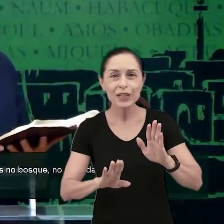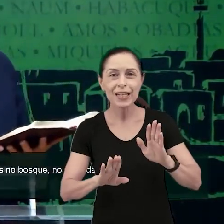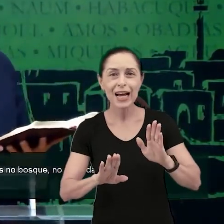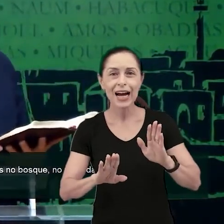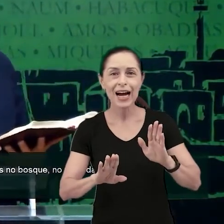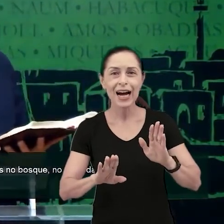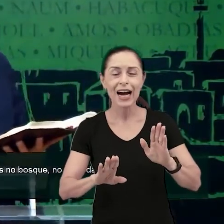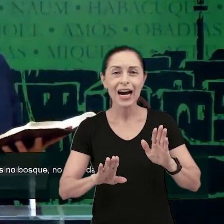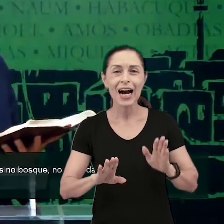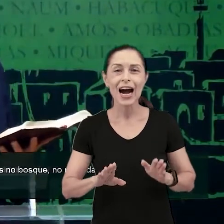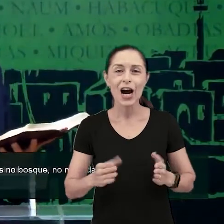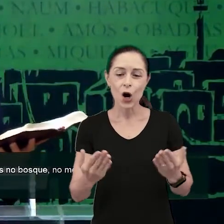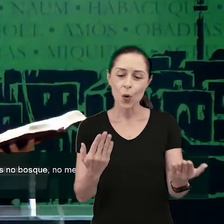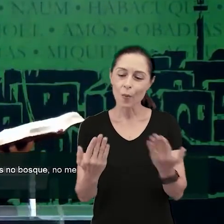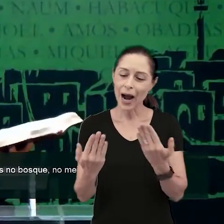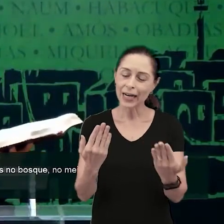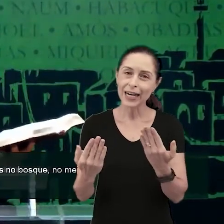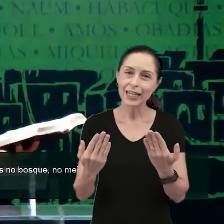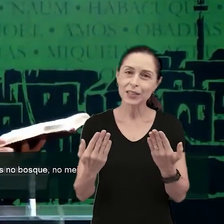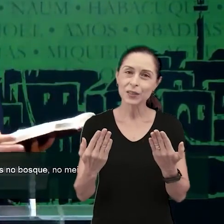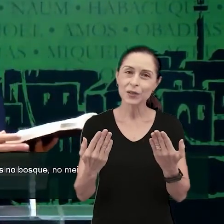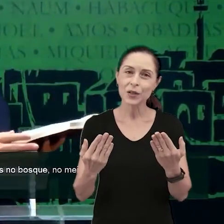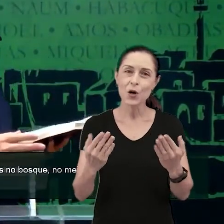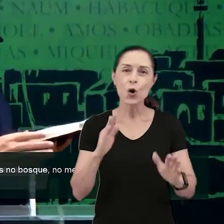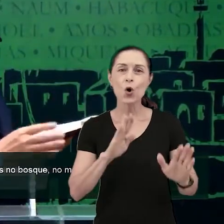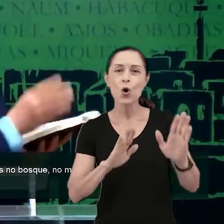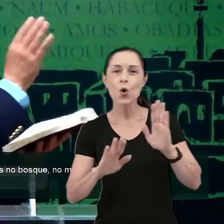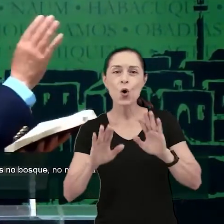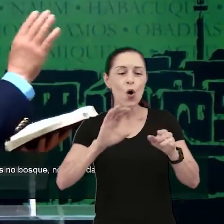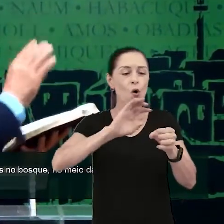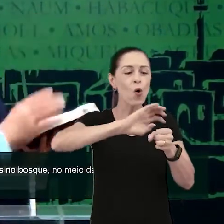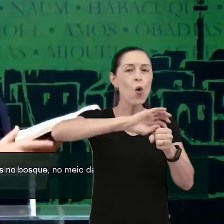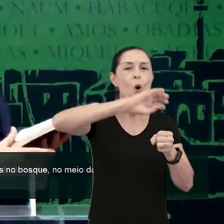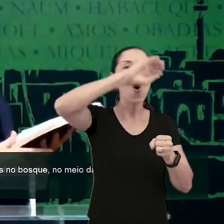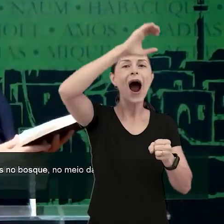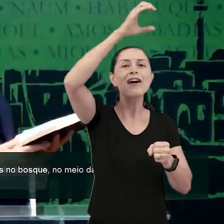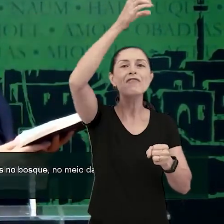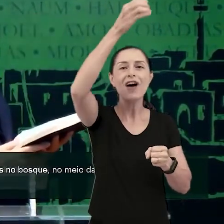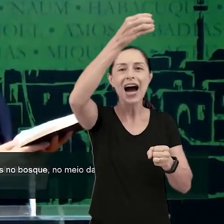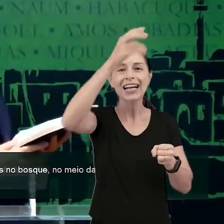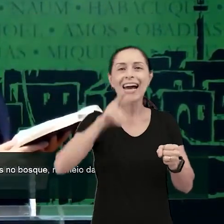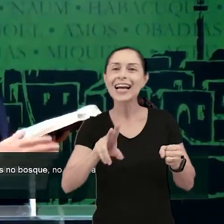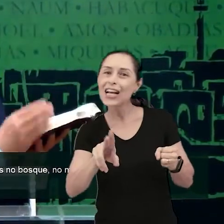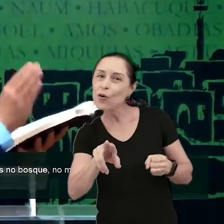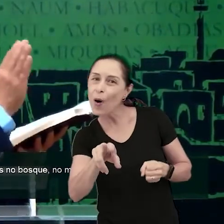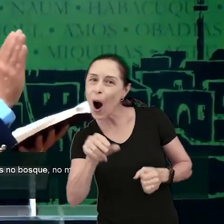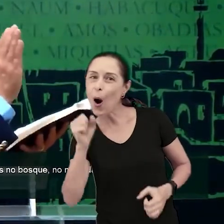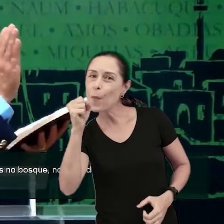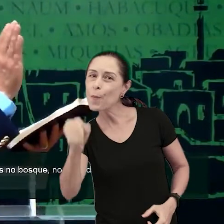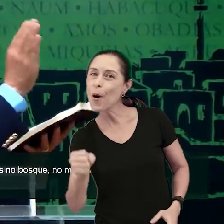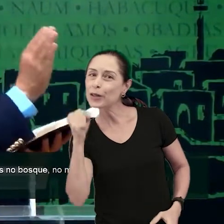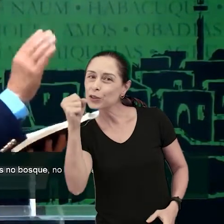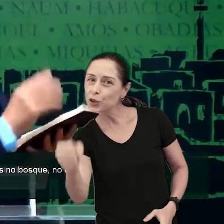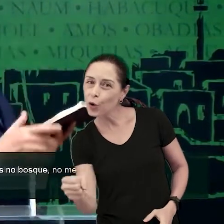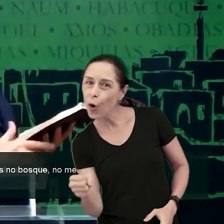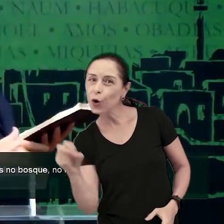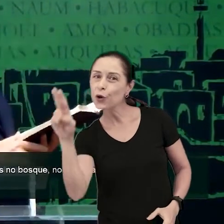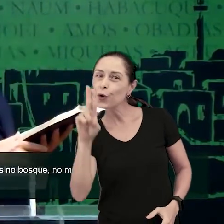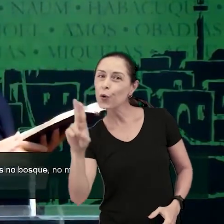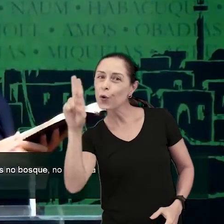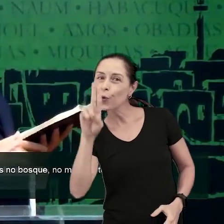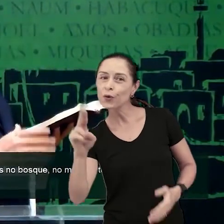vara. A vara é uma arma importante na mão do pastor. Ela serve para guiar a